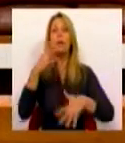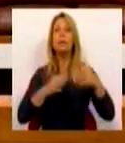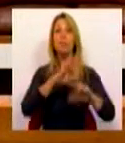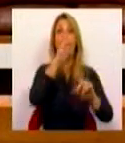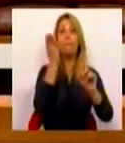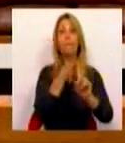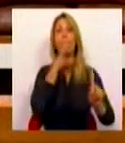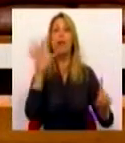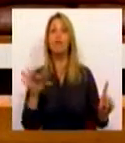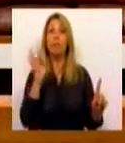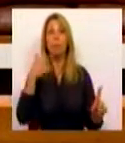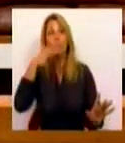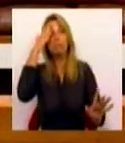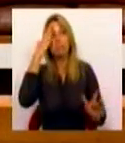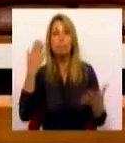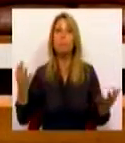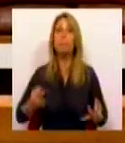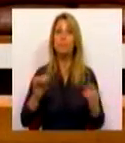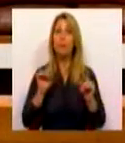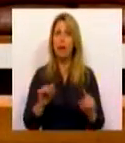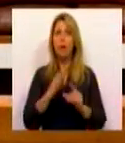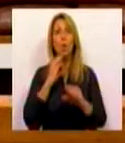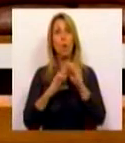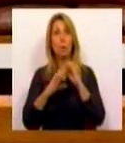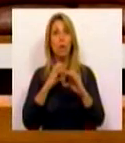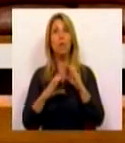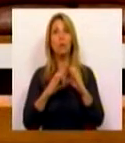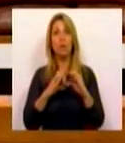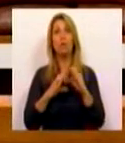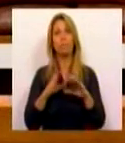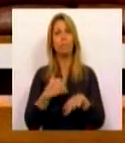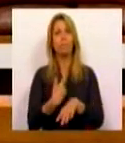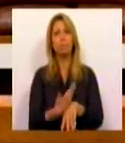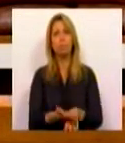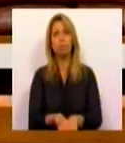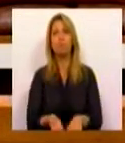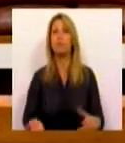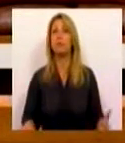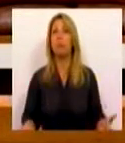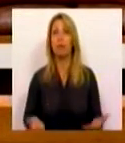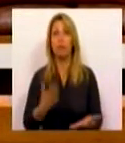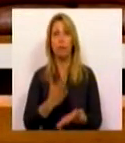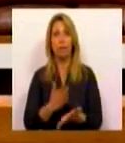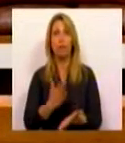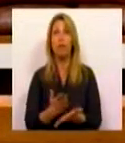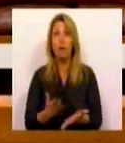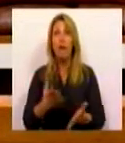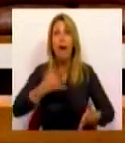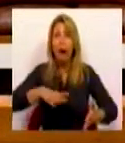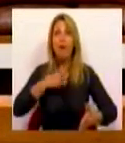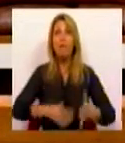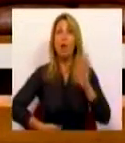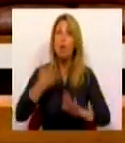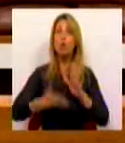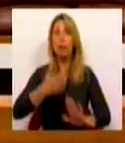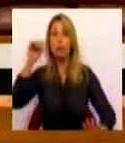Família. Consideramos, contudo, que esta comunicação se faz tardiamente e queremos que se faça de forma urgente